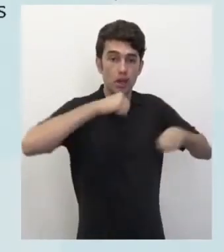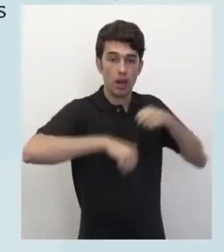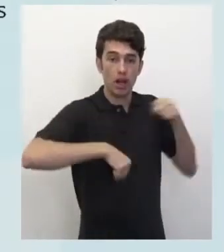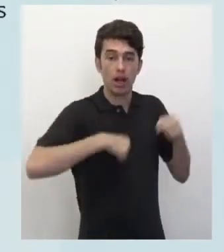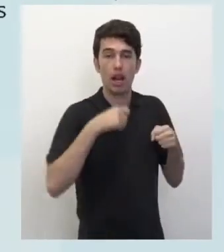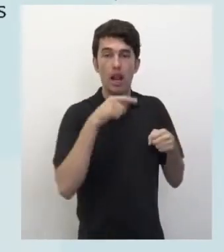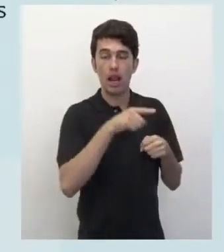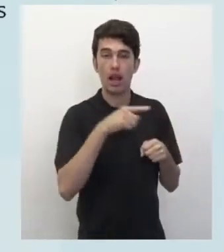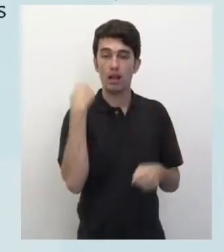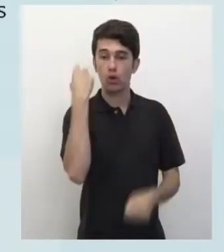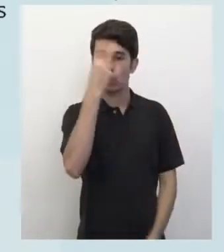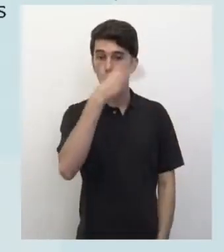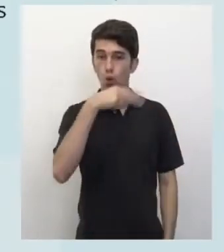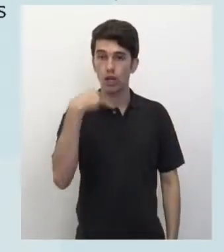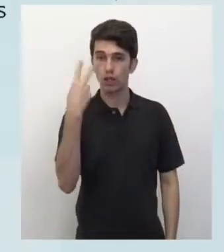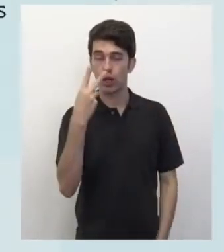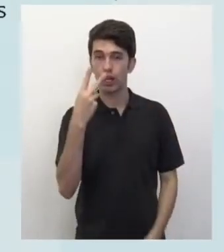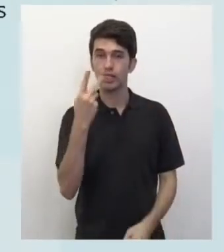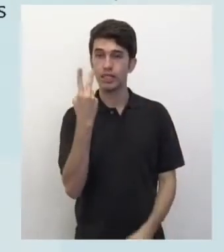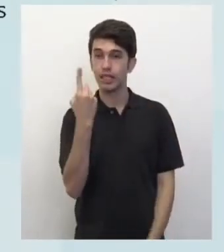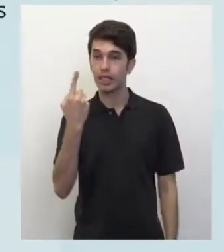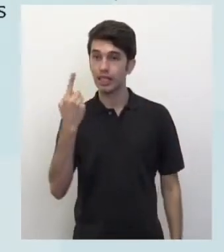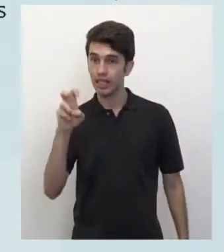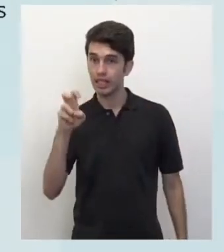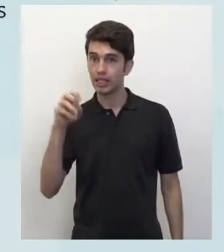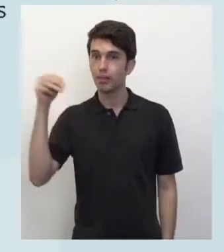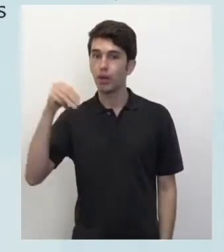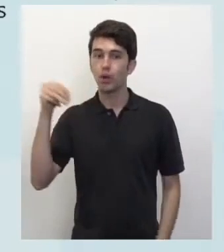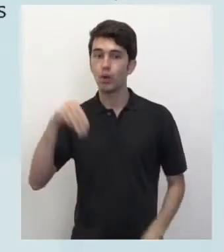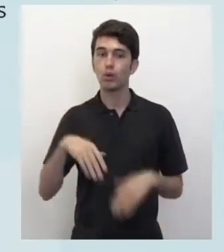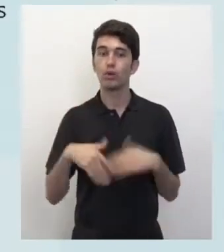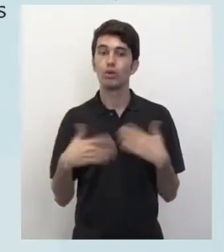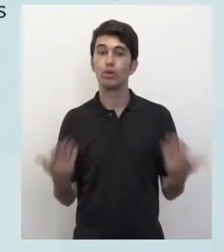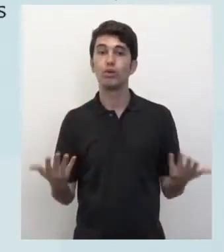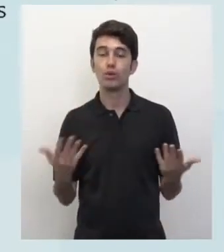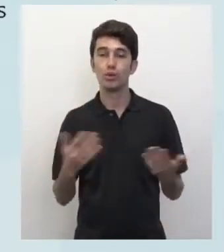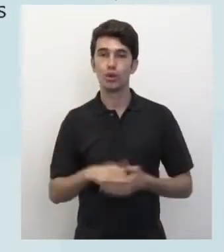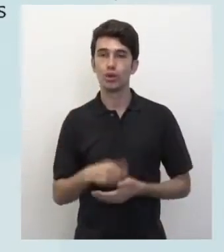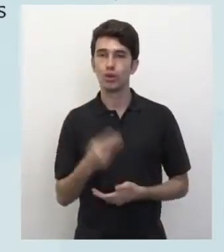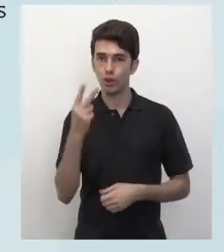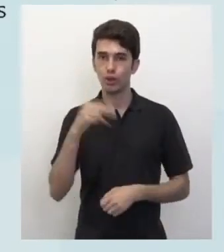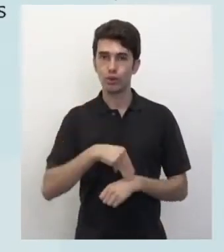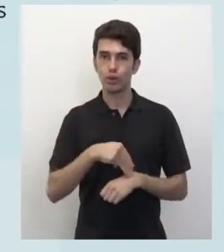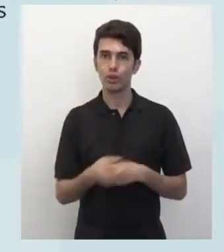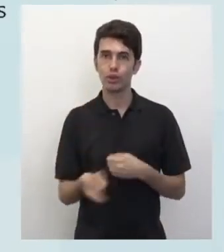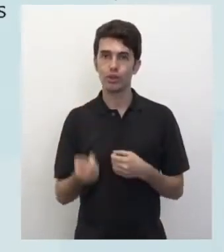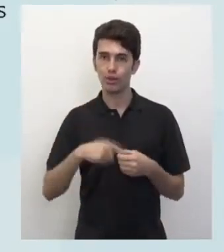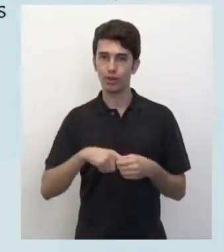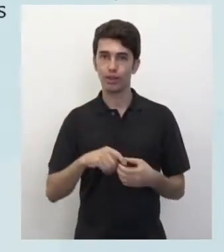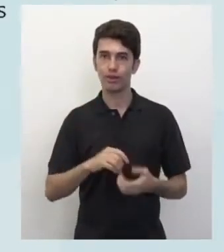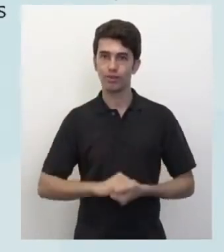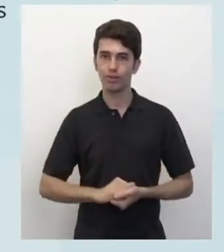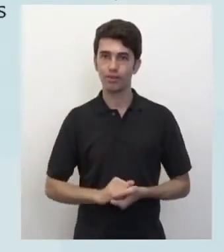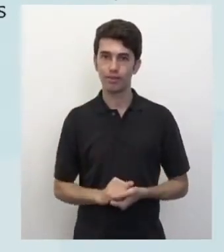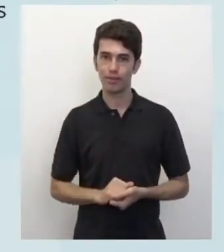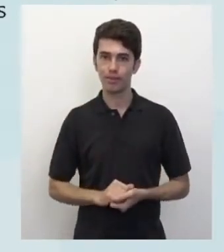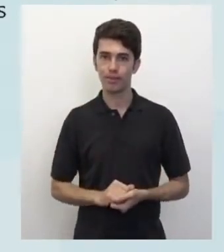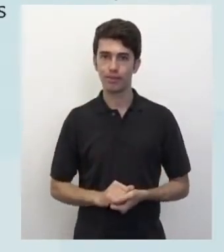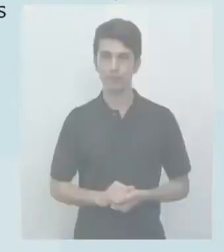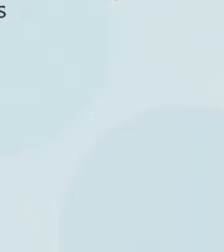de 2 horas e 15 minutos, Tony? Pá! Mais 2 minutinhos e a gente já retorna, tá bom?